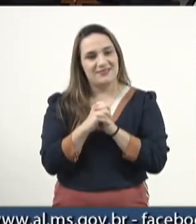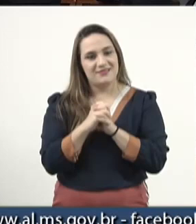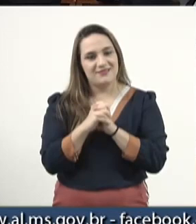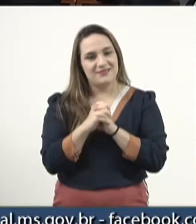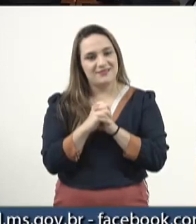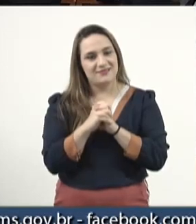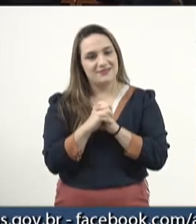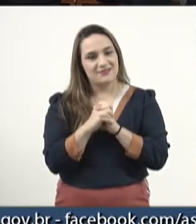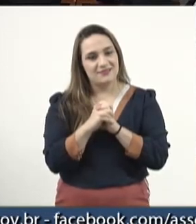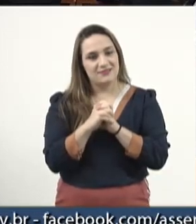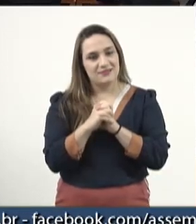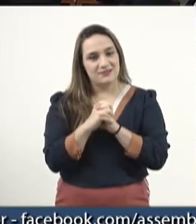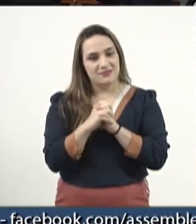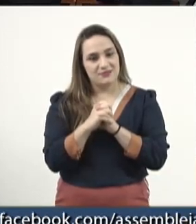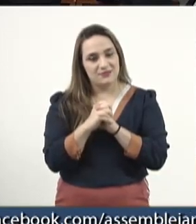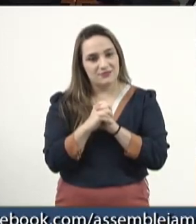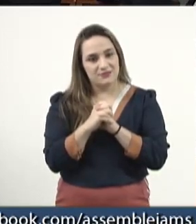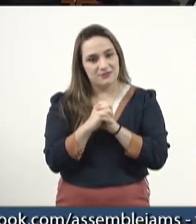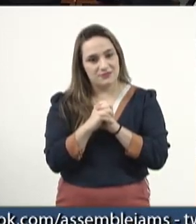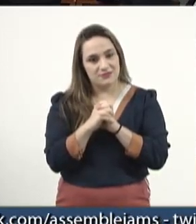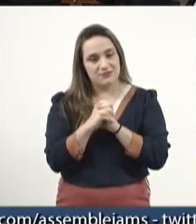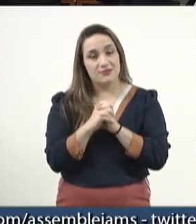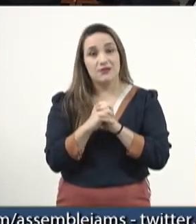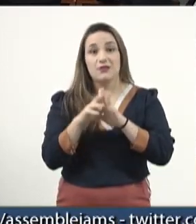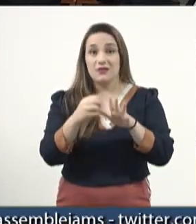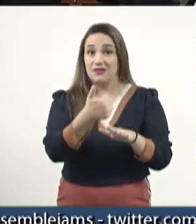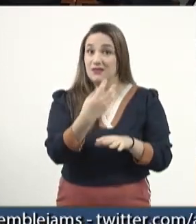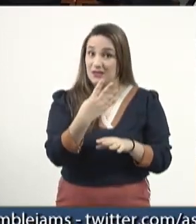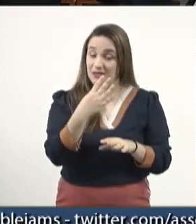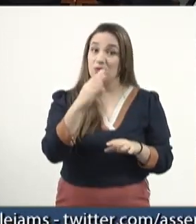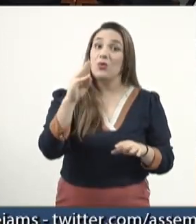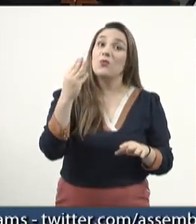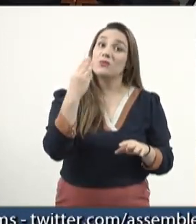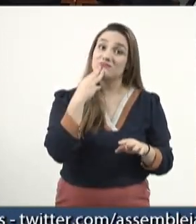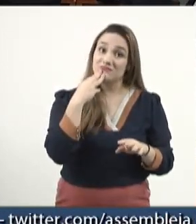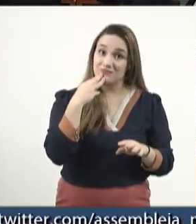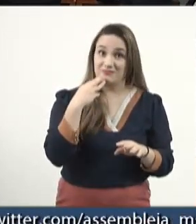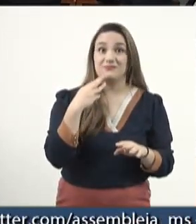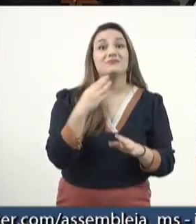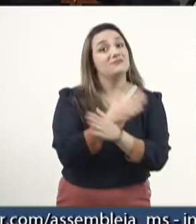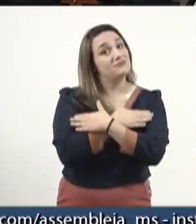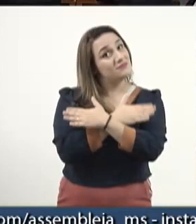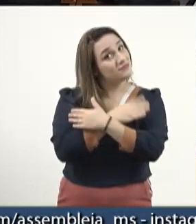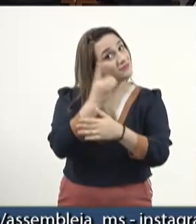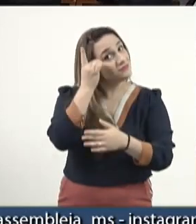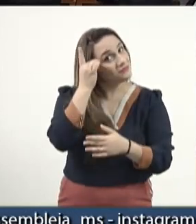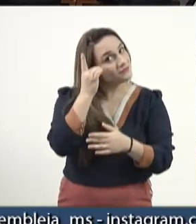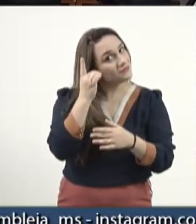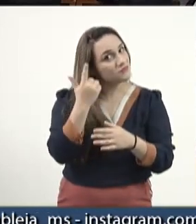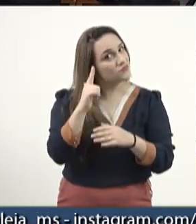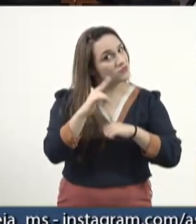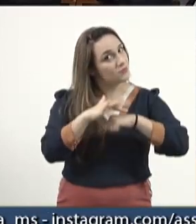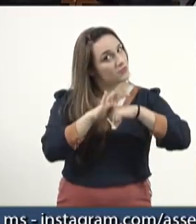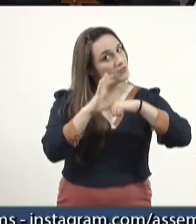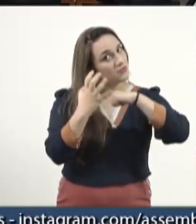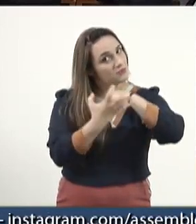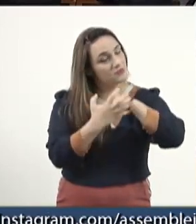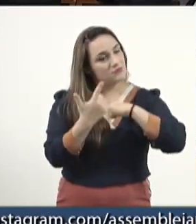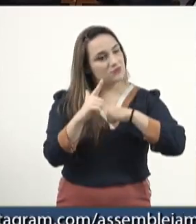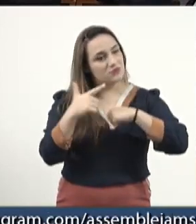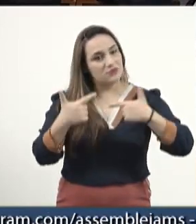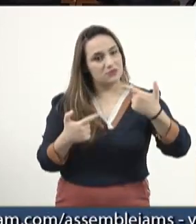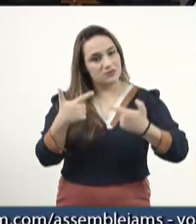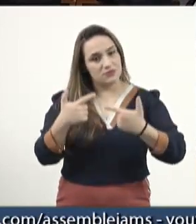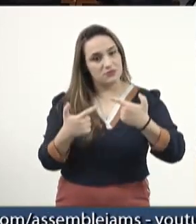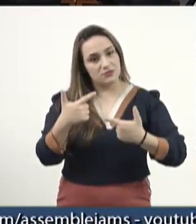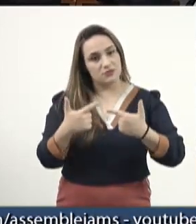Vamos lá. Bom, quem deixou com 14 milhões de desempregados foi o governo da Dilma, em 2014, sem pandemia e sem guerra, tá? E no